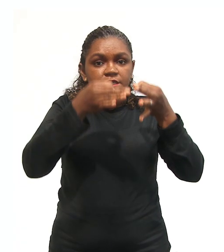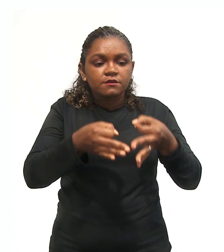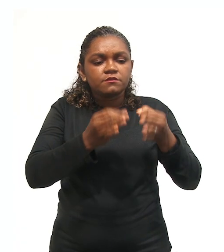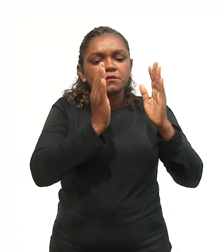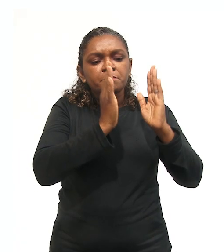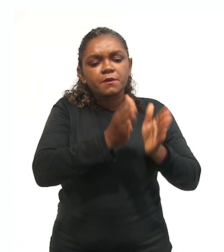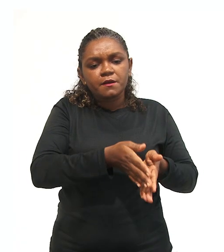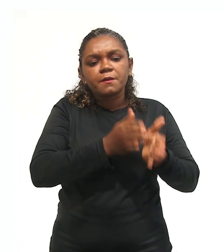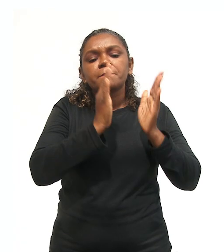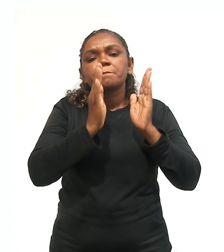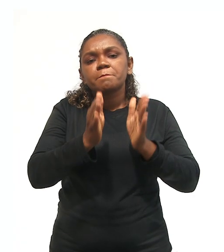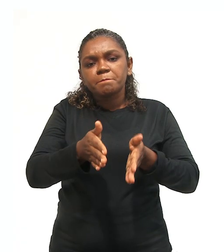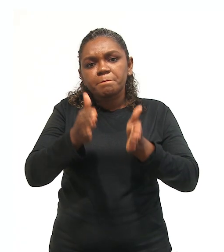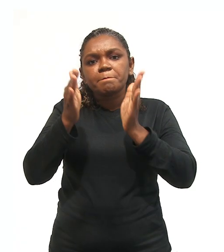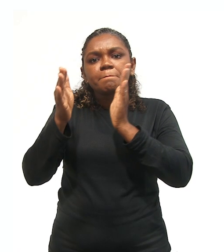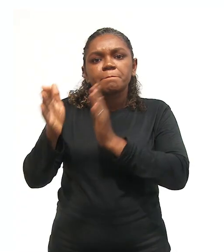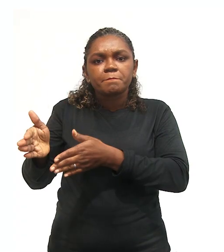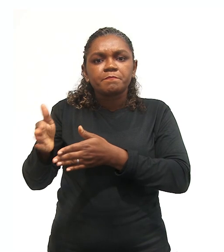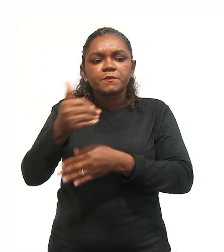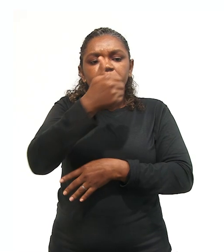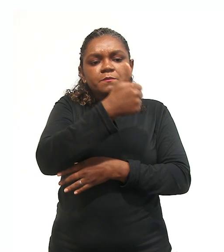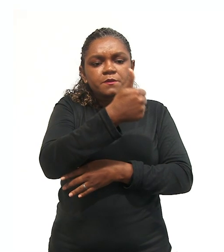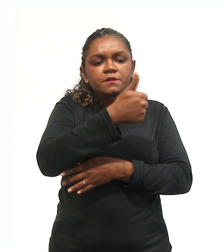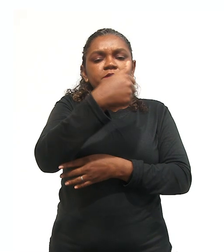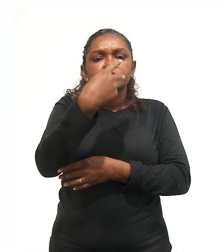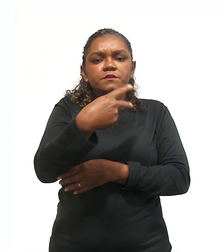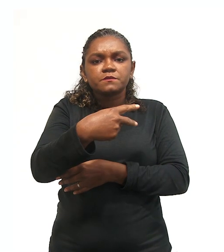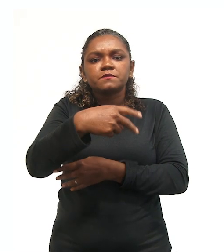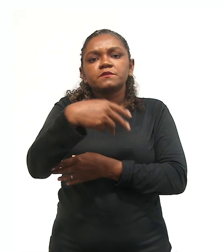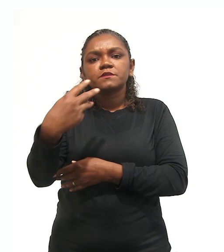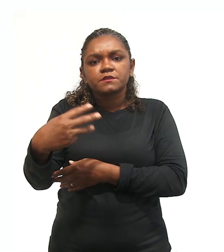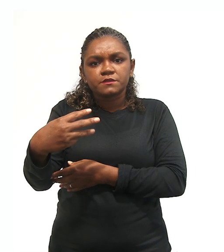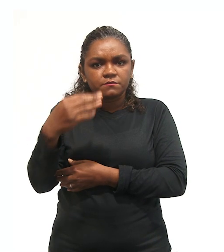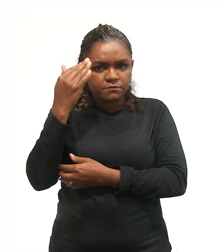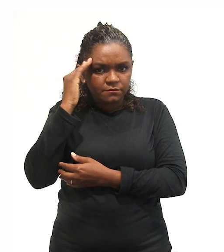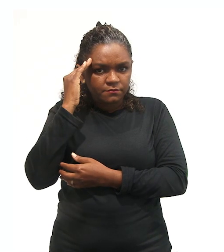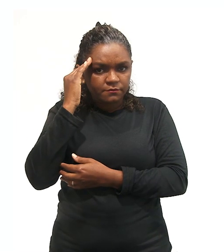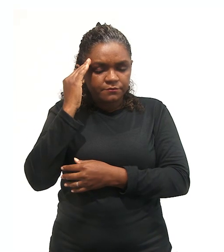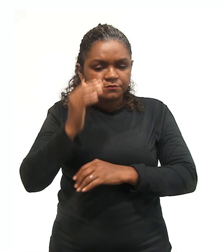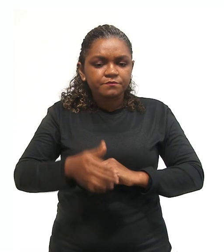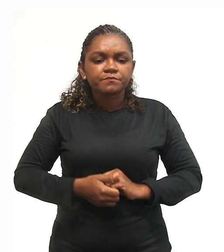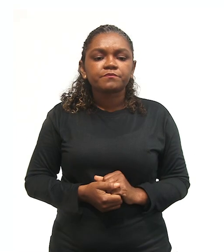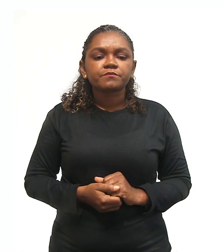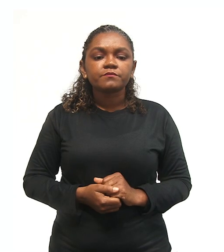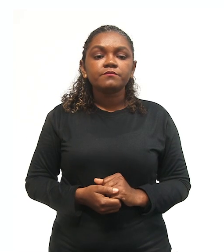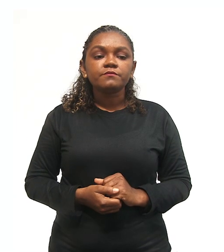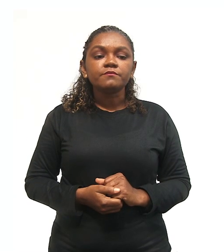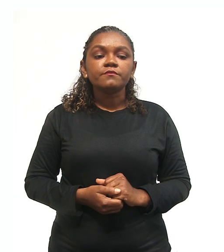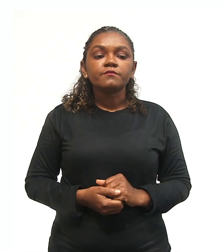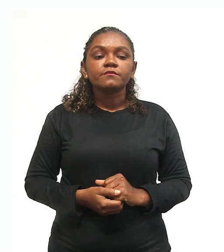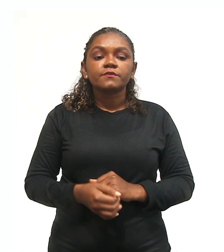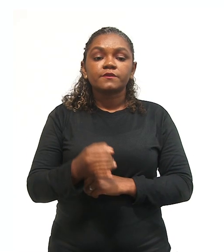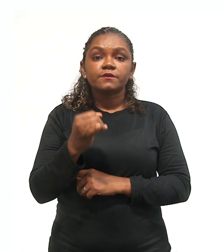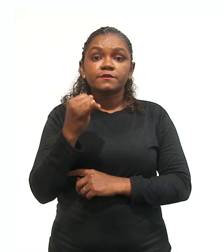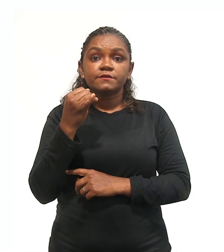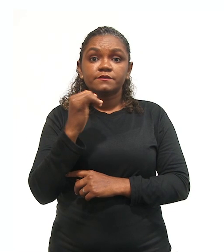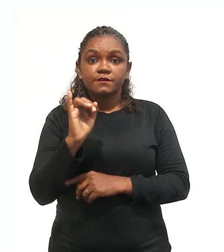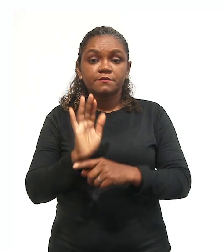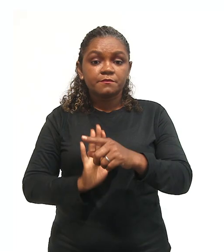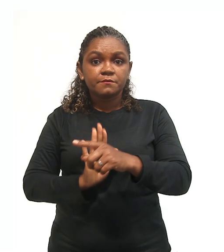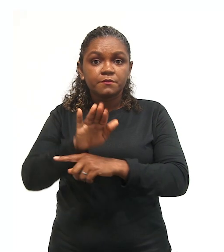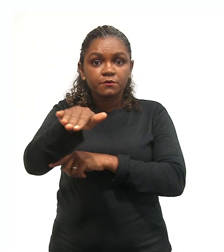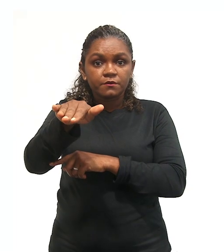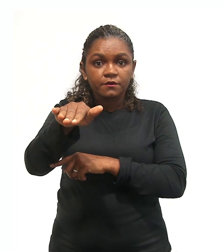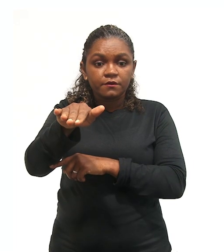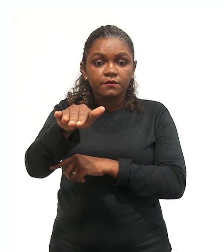toda essa ordem, esse passo a passo aqui. E a não observância dessa